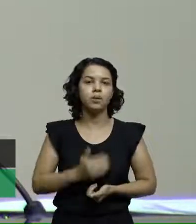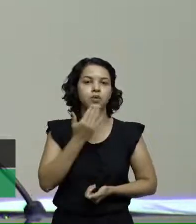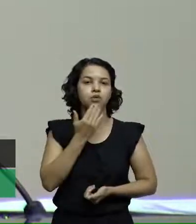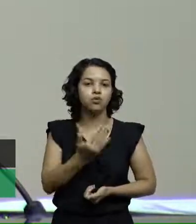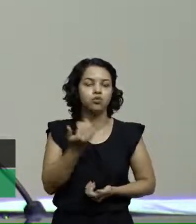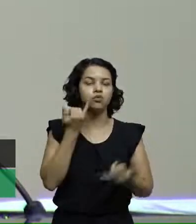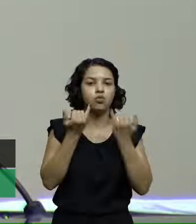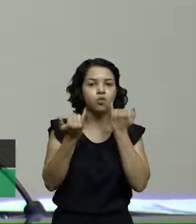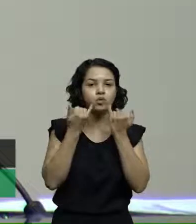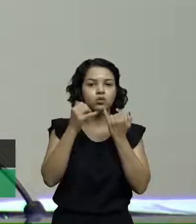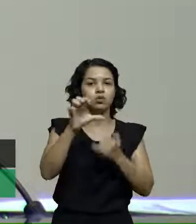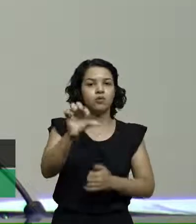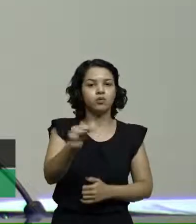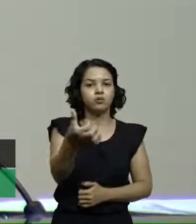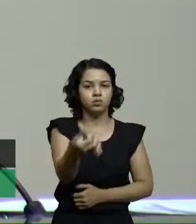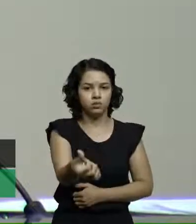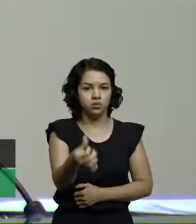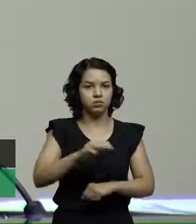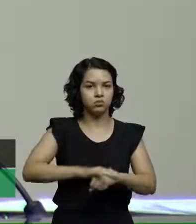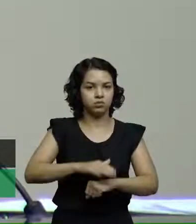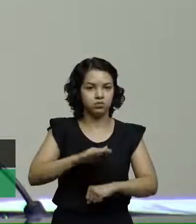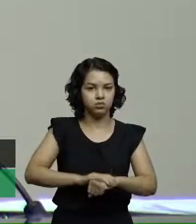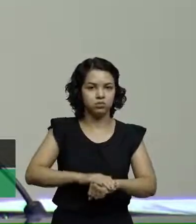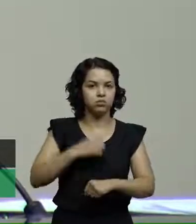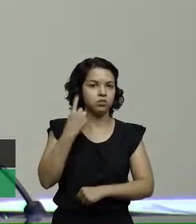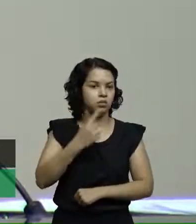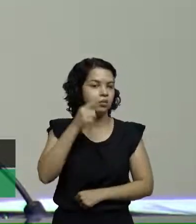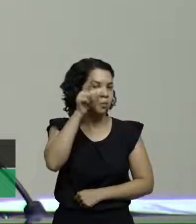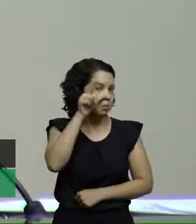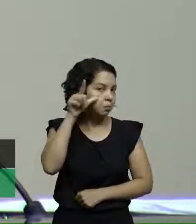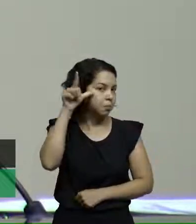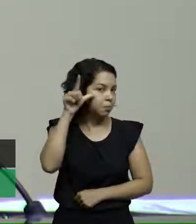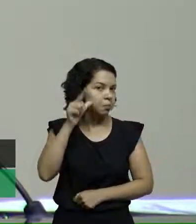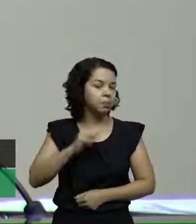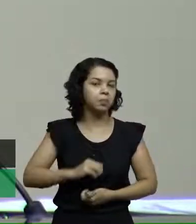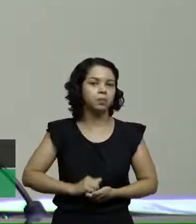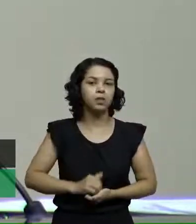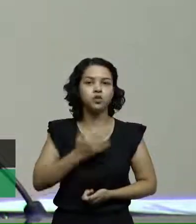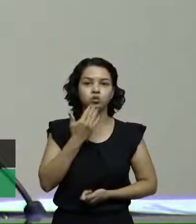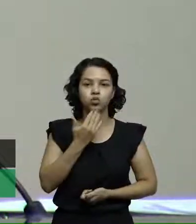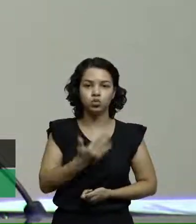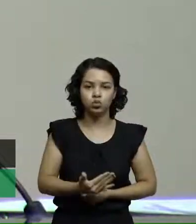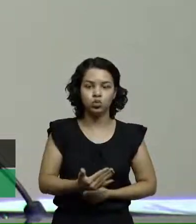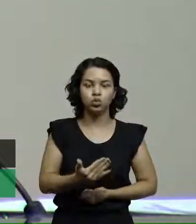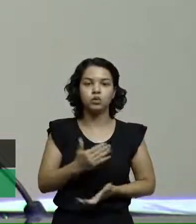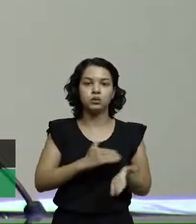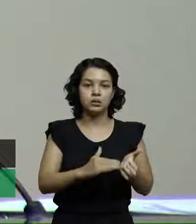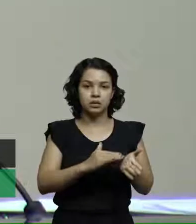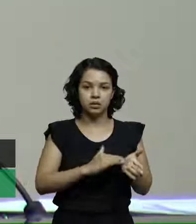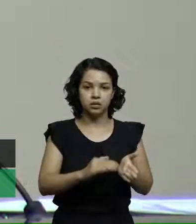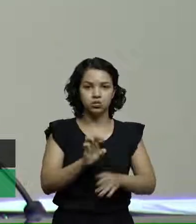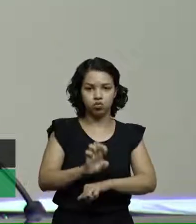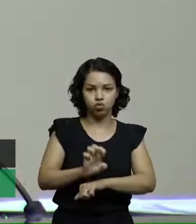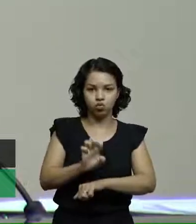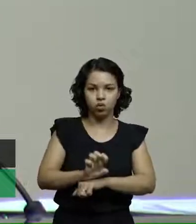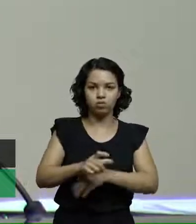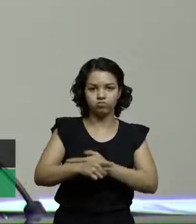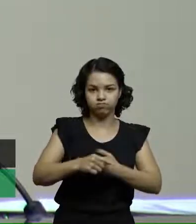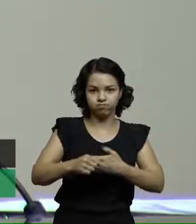informação 96, autor deputado Laércio Schultz, solicitando ao secretário de Estado da Casa